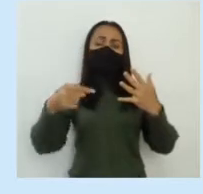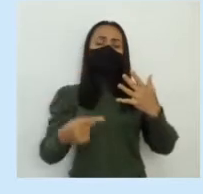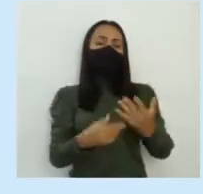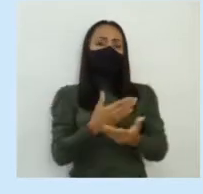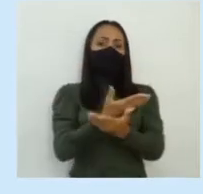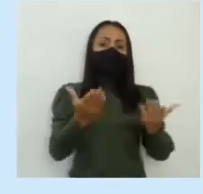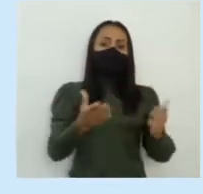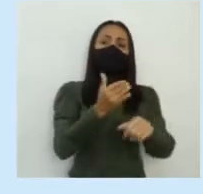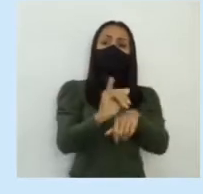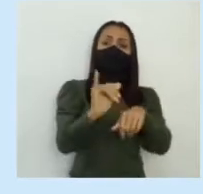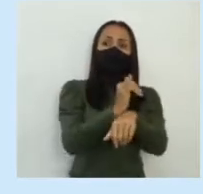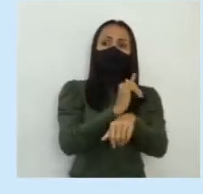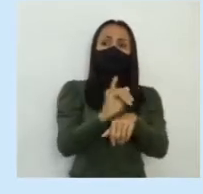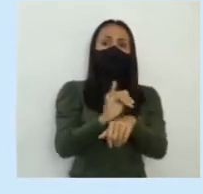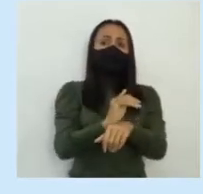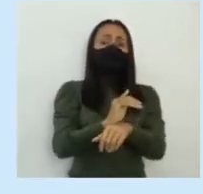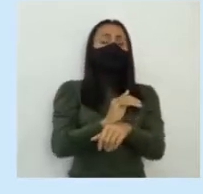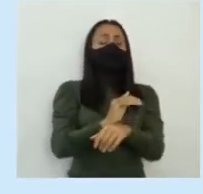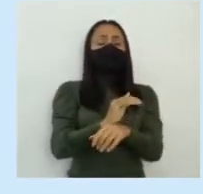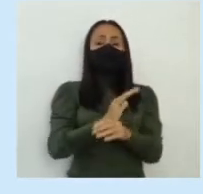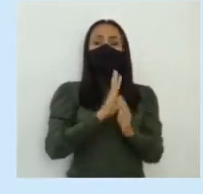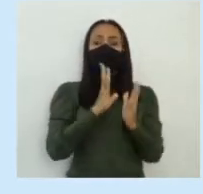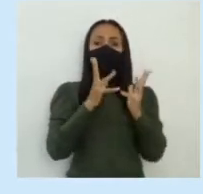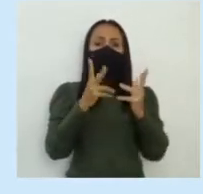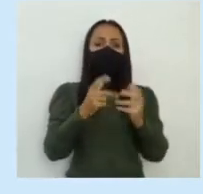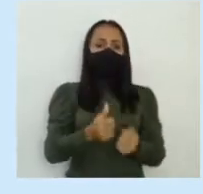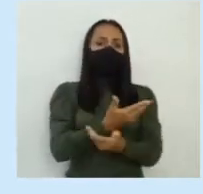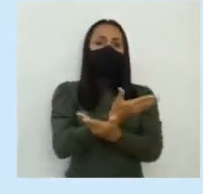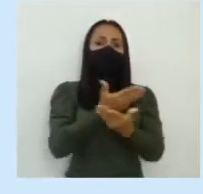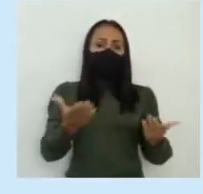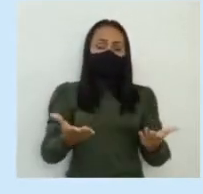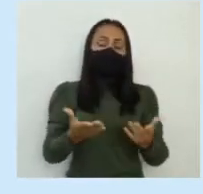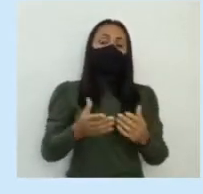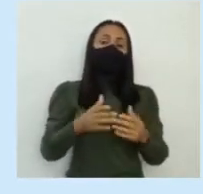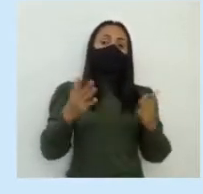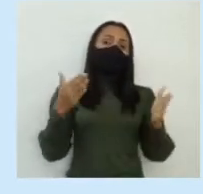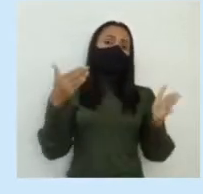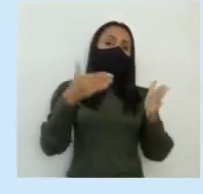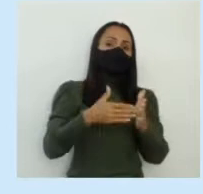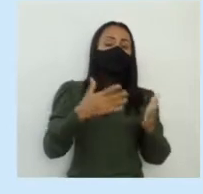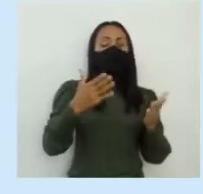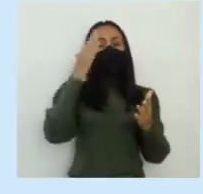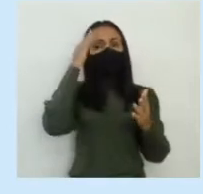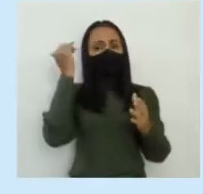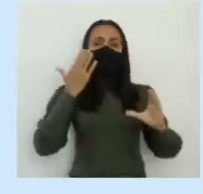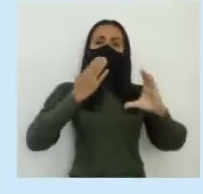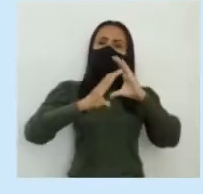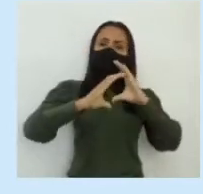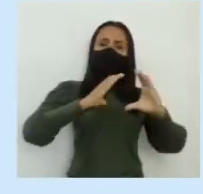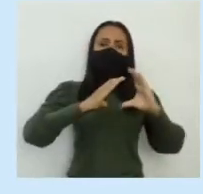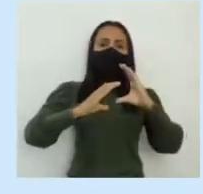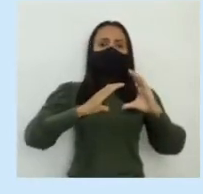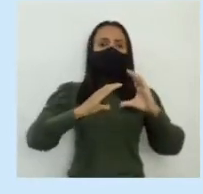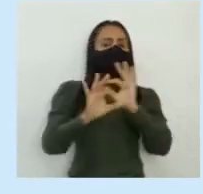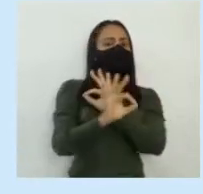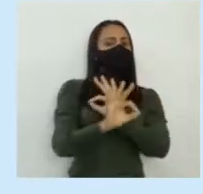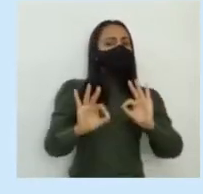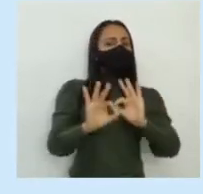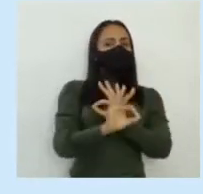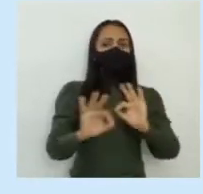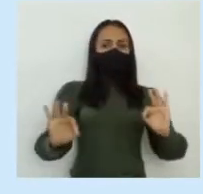as estratégias e tudo culminando justamente para no final a gente saber se comunicar, a gente saber